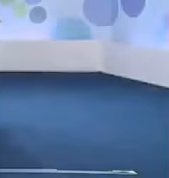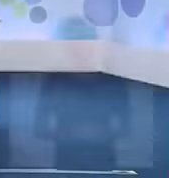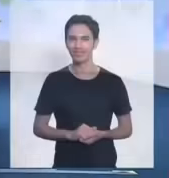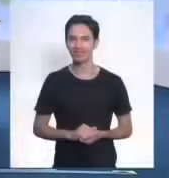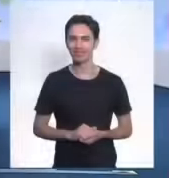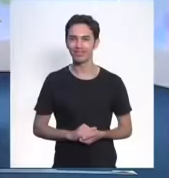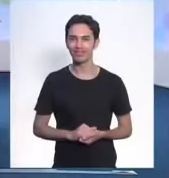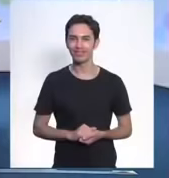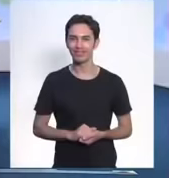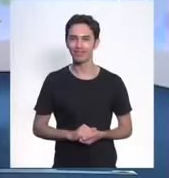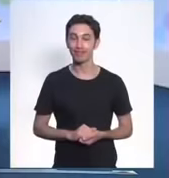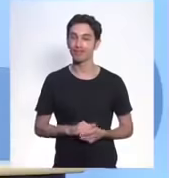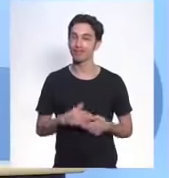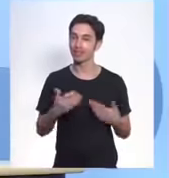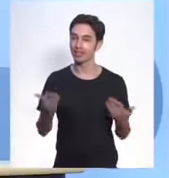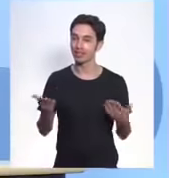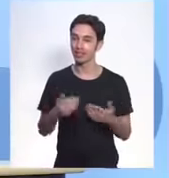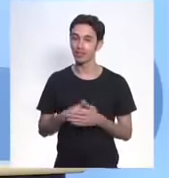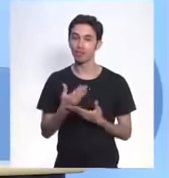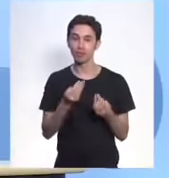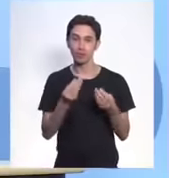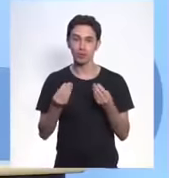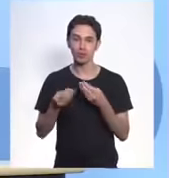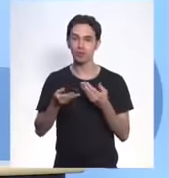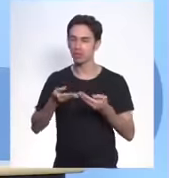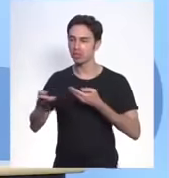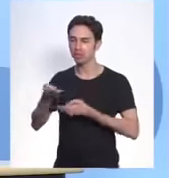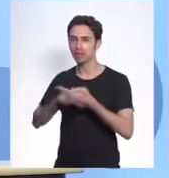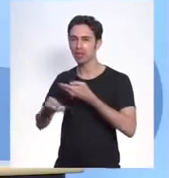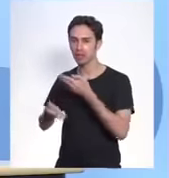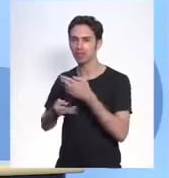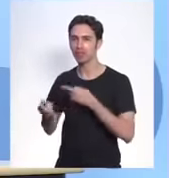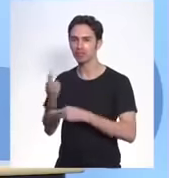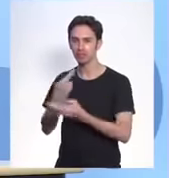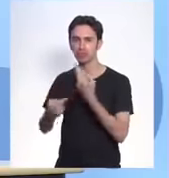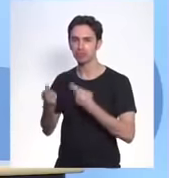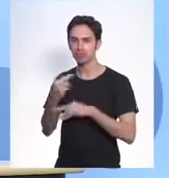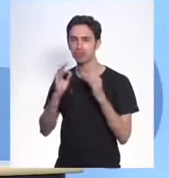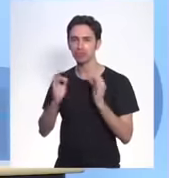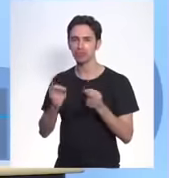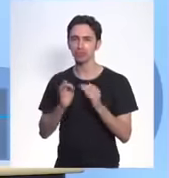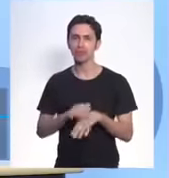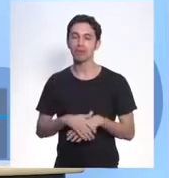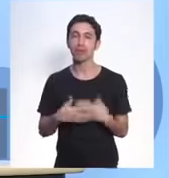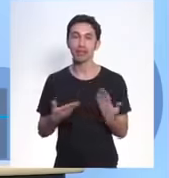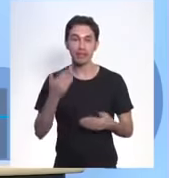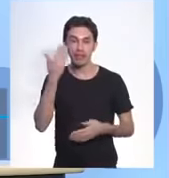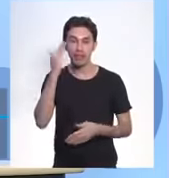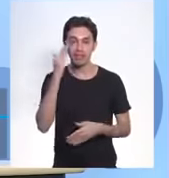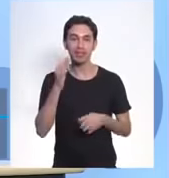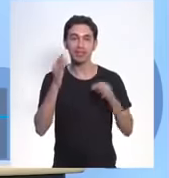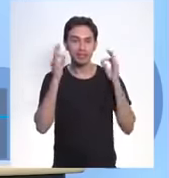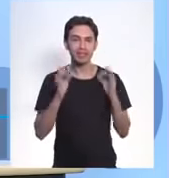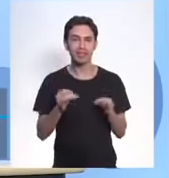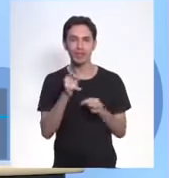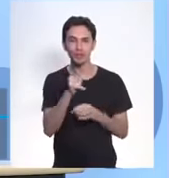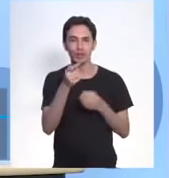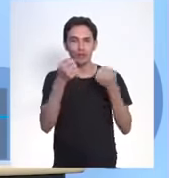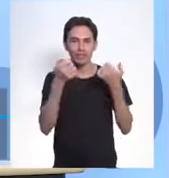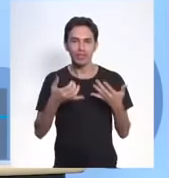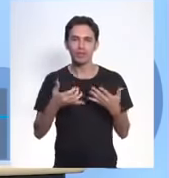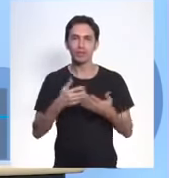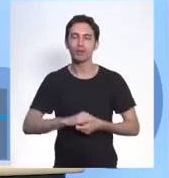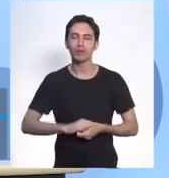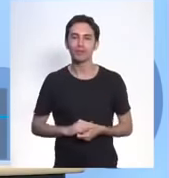É isso aí Jonas muita muita interação todo mundo respondendo certinho entenderam precisamente aquilo que você